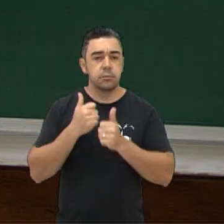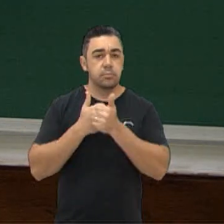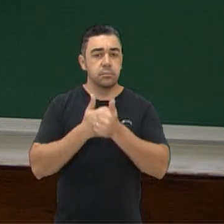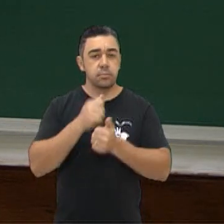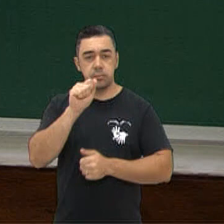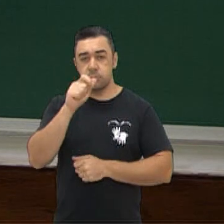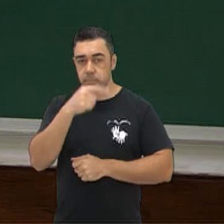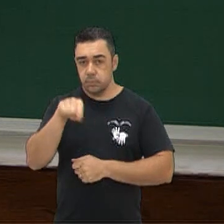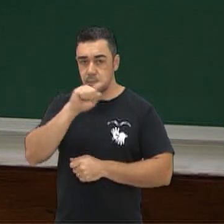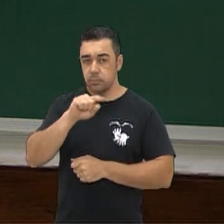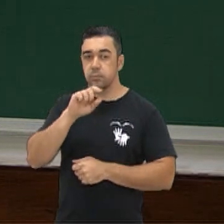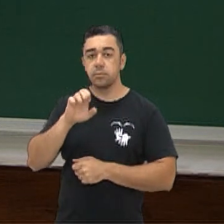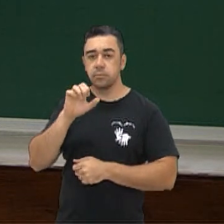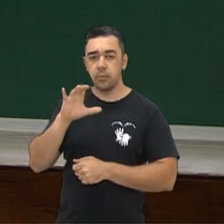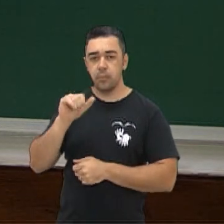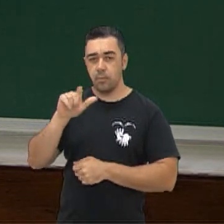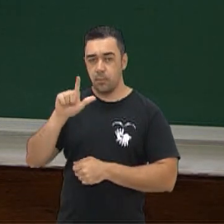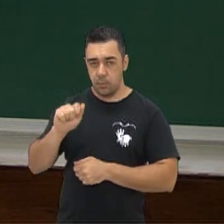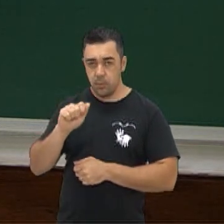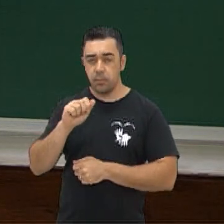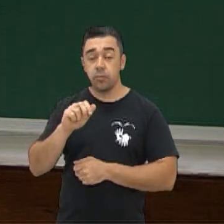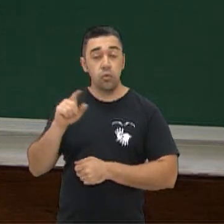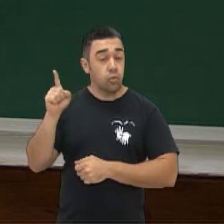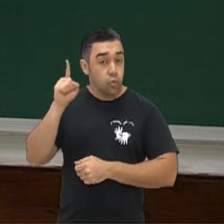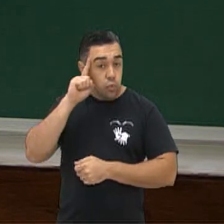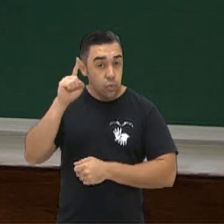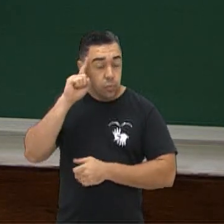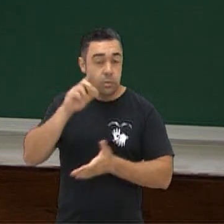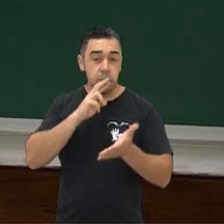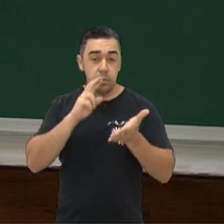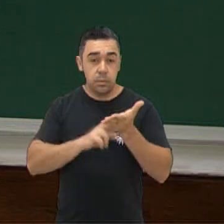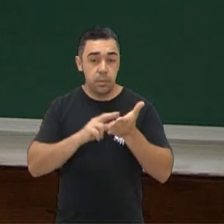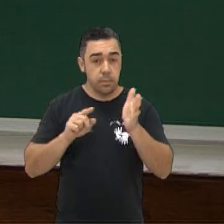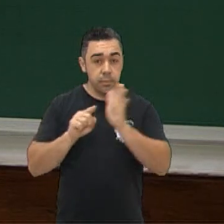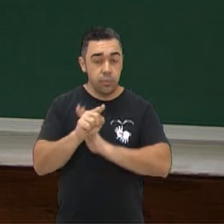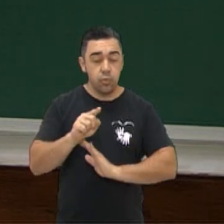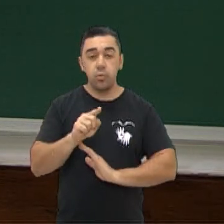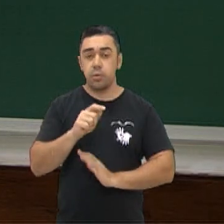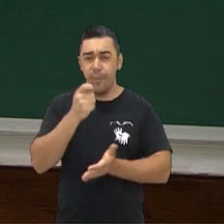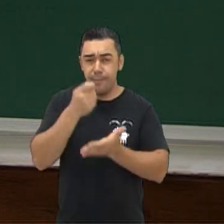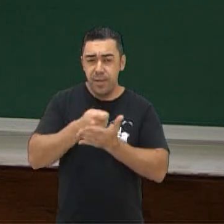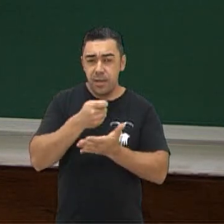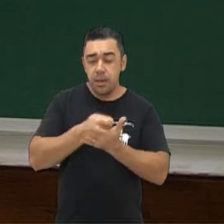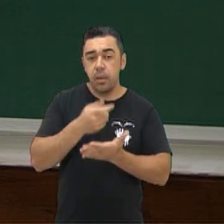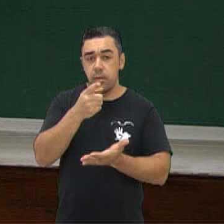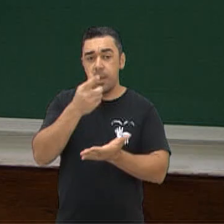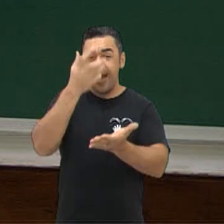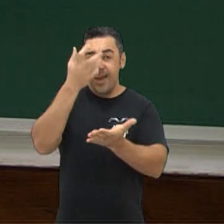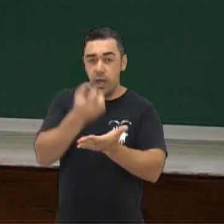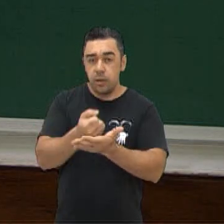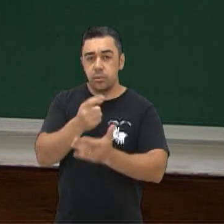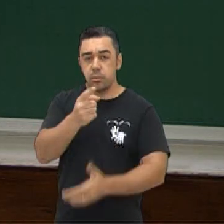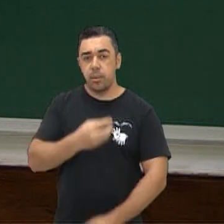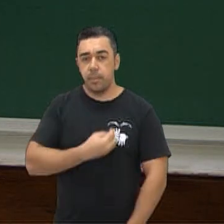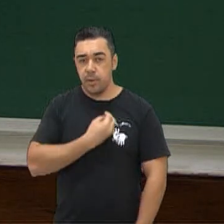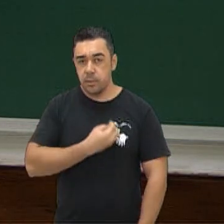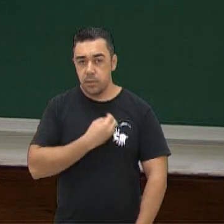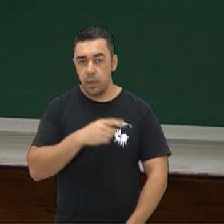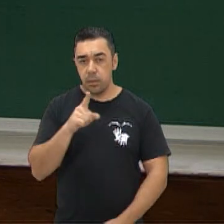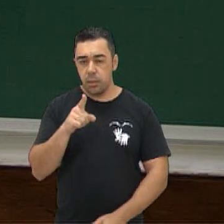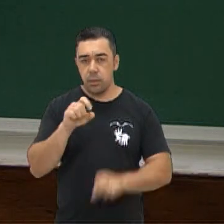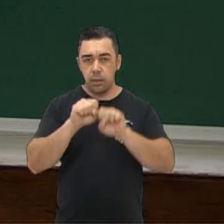esqueça de responder diariamente a questão obrigatória, ela que registra a sua presença no sistema,